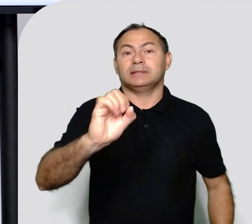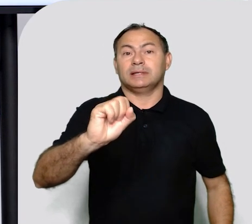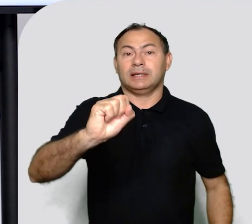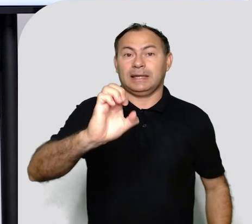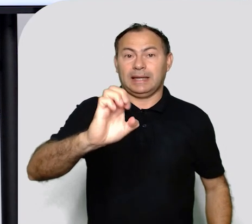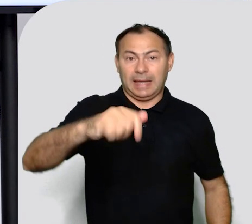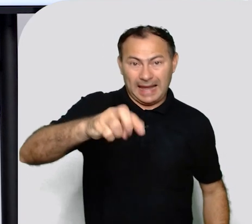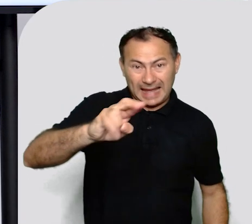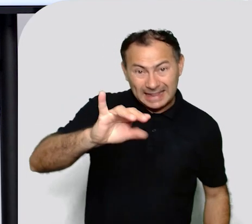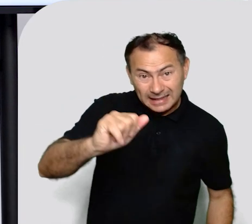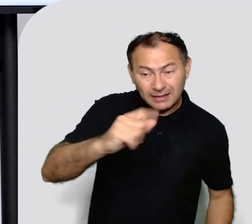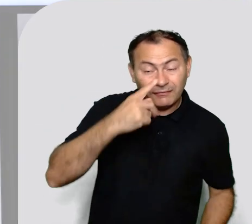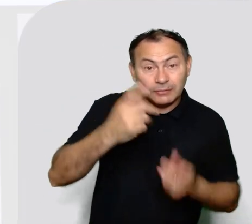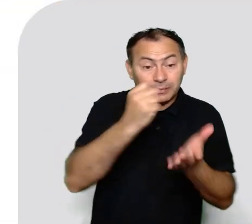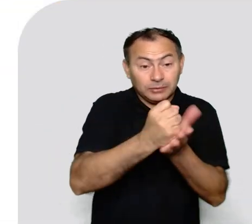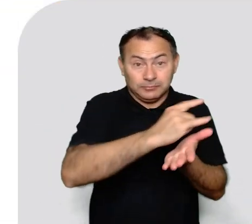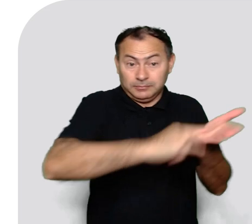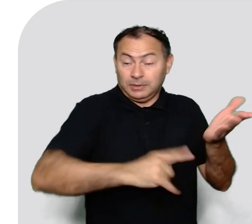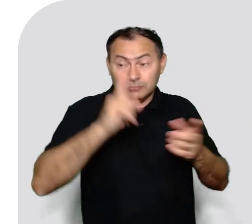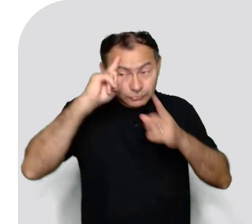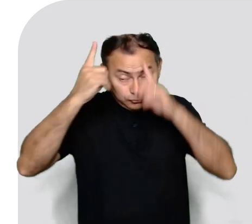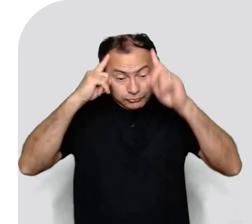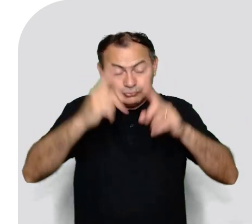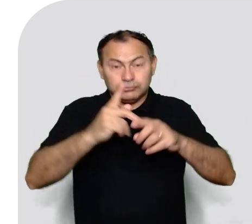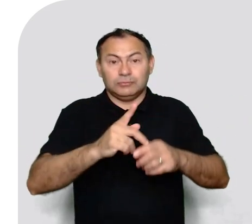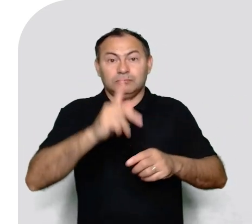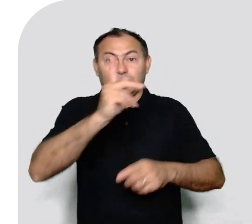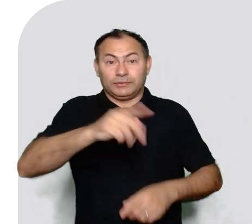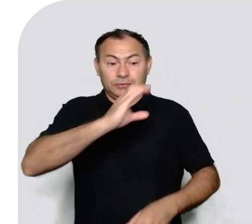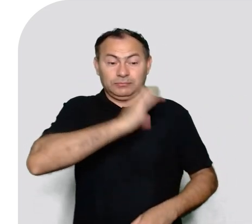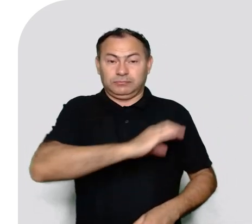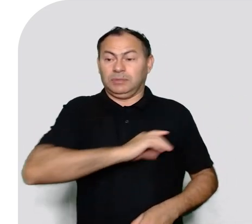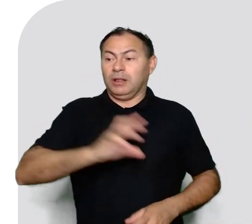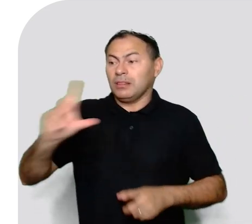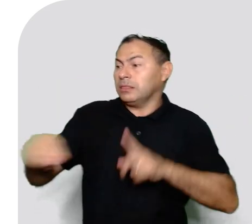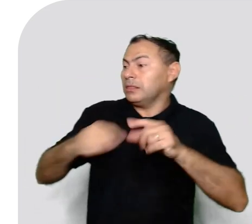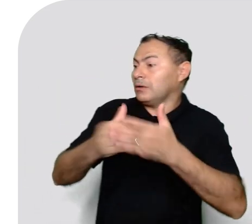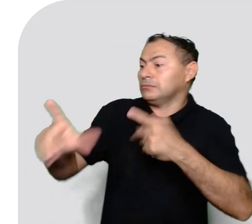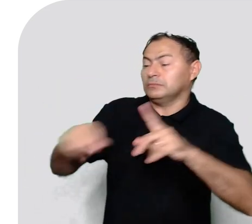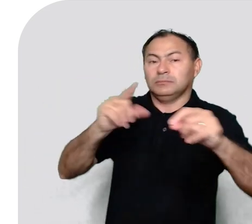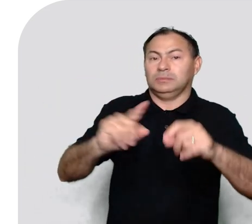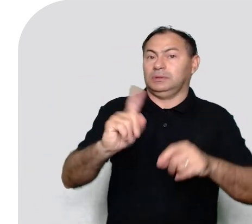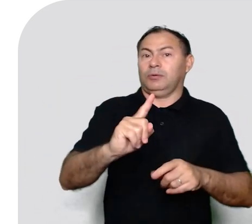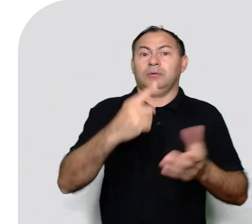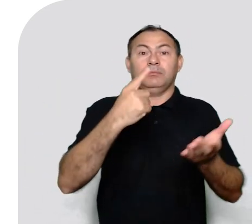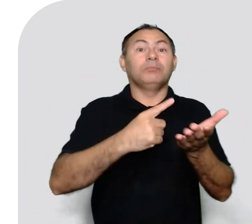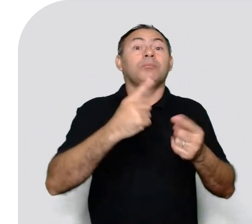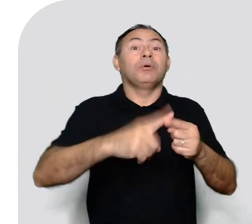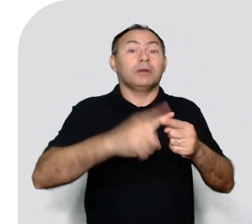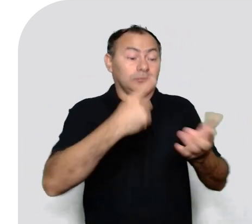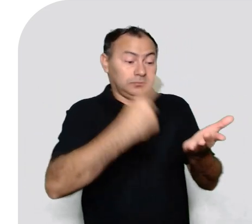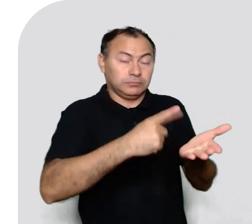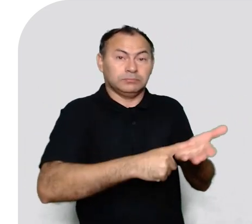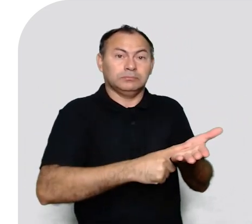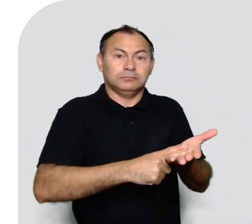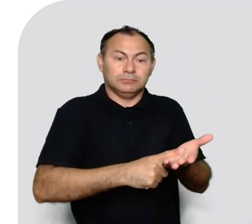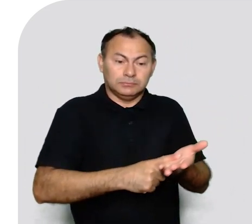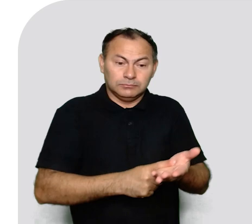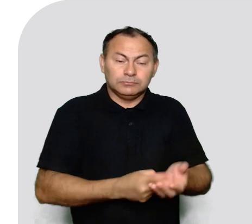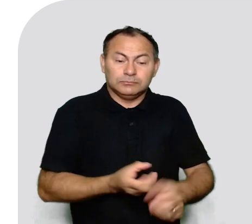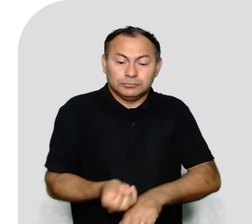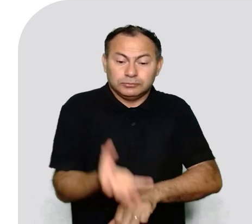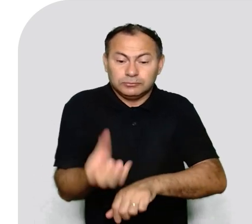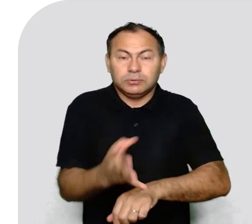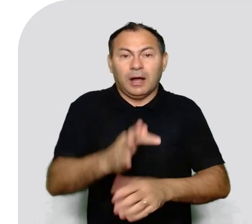mesmo documento: não se improvisam catequistas, porque o compromisso de transmitir a fé, para além